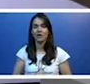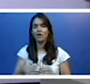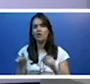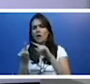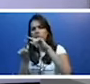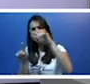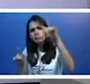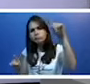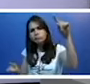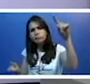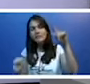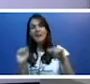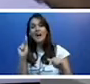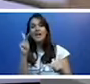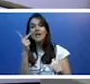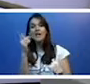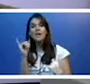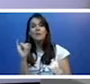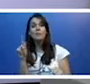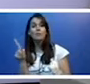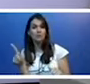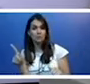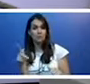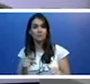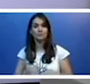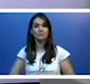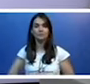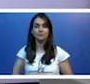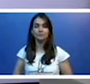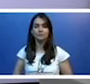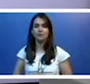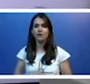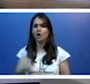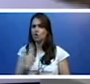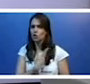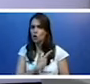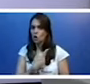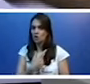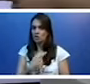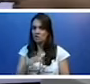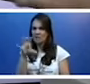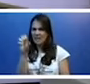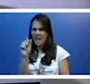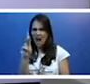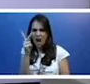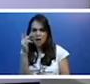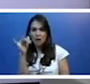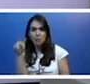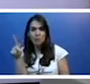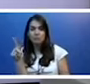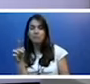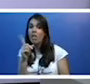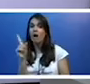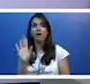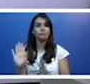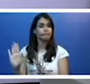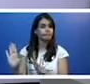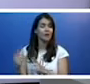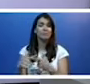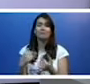como ele tá na frente do ângulo de noventa e o lado maior a hipotenusa só que nós não vamos mexer com ele que ele não tem nenhuma informação para gente